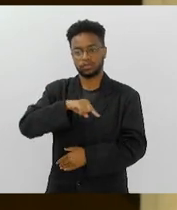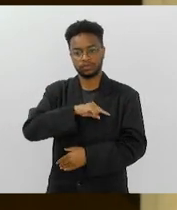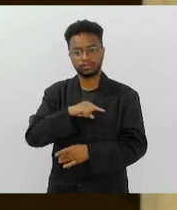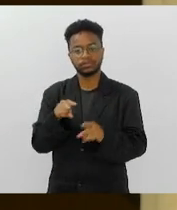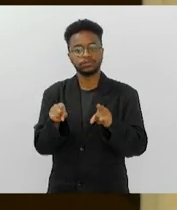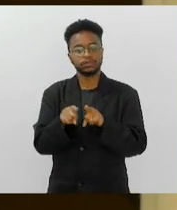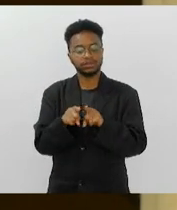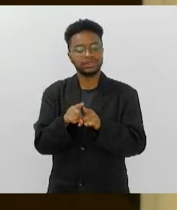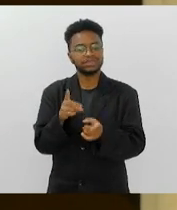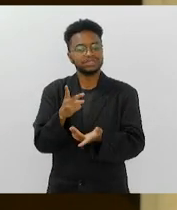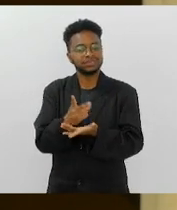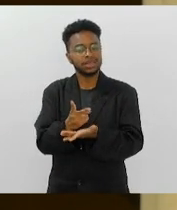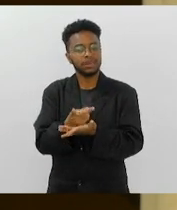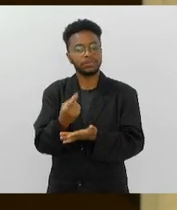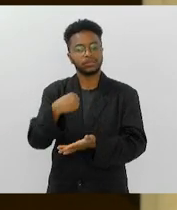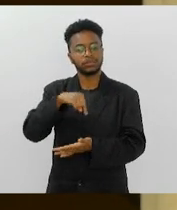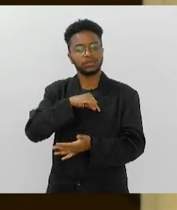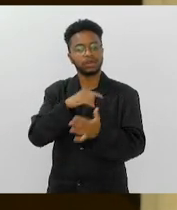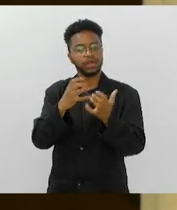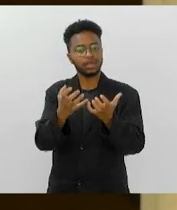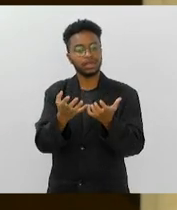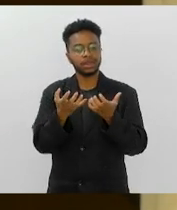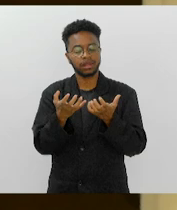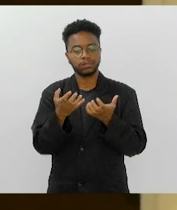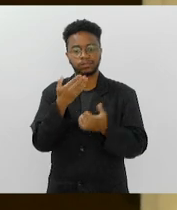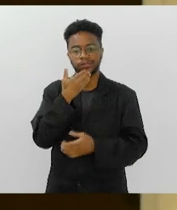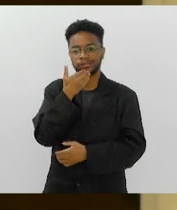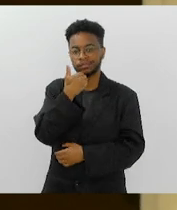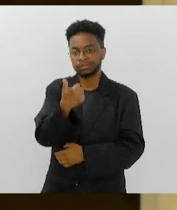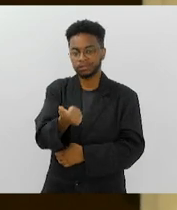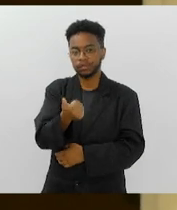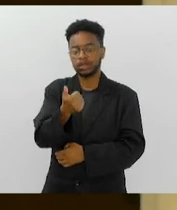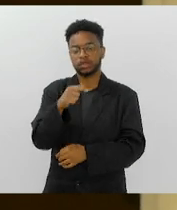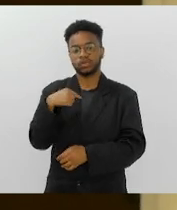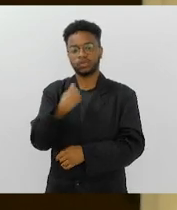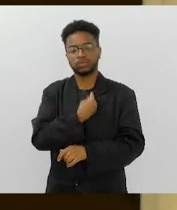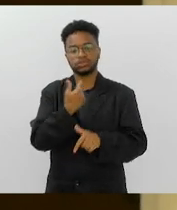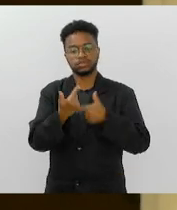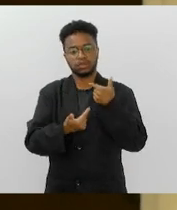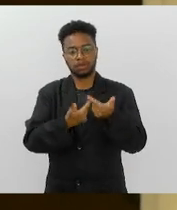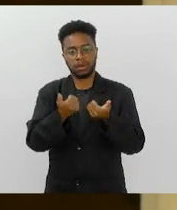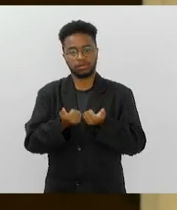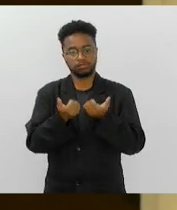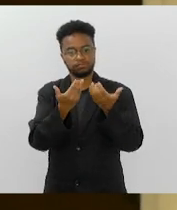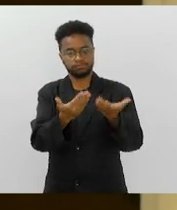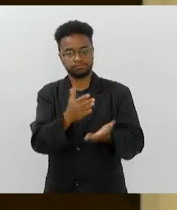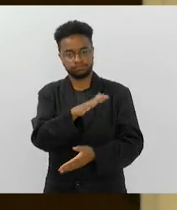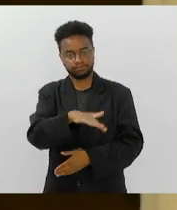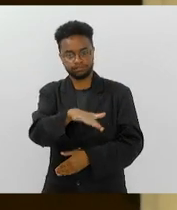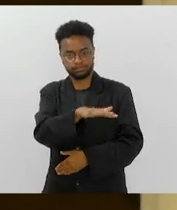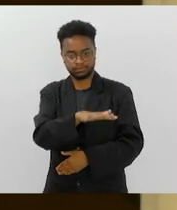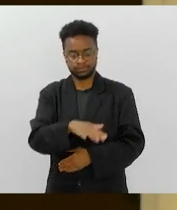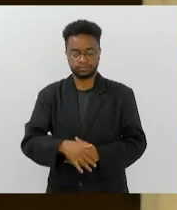cada vez mais nós queiramos melhorar esse serviço que nós oferecemos. E aí, quando eu cito aqui